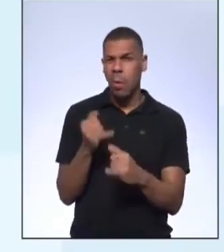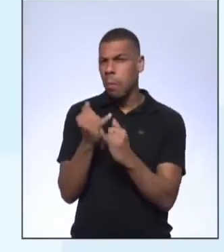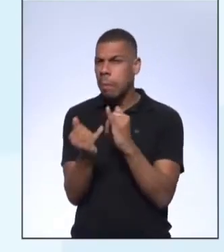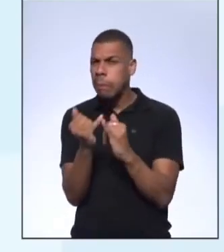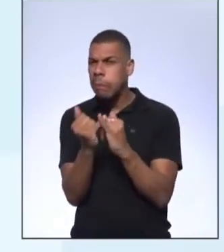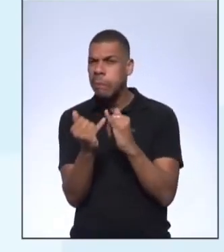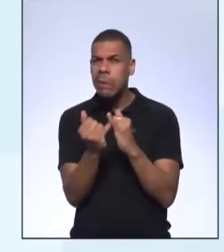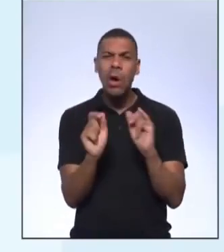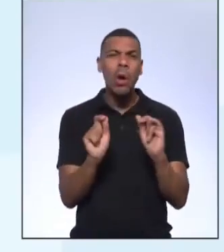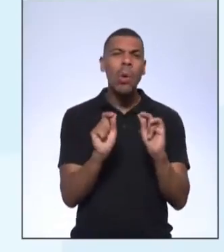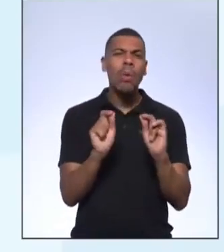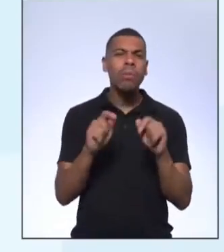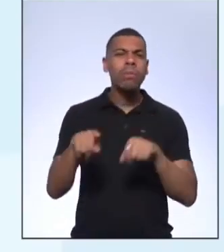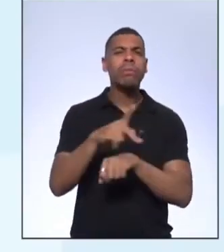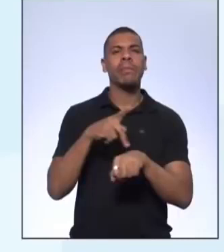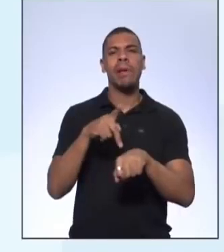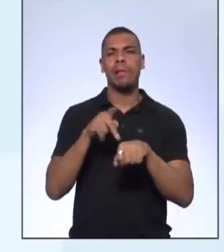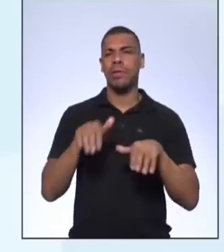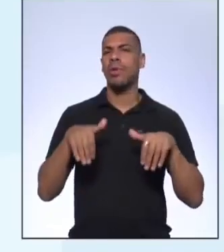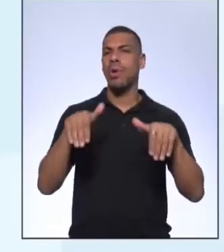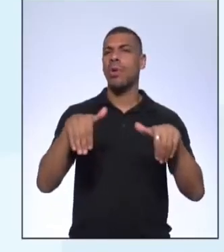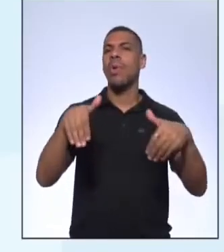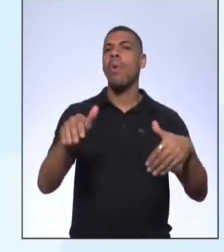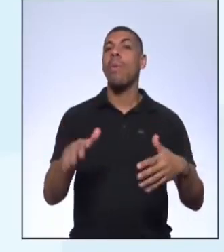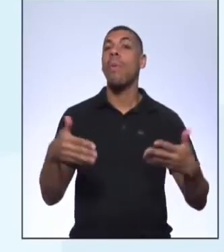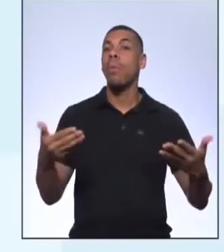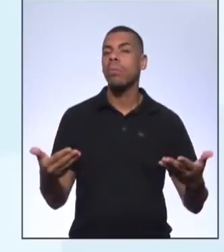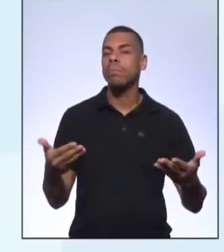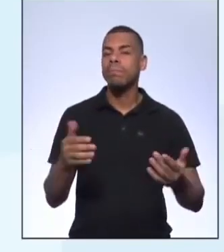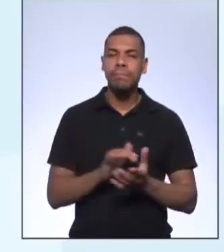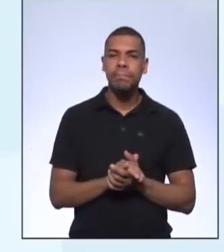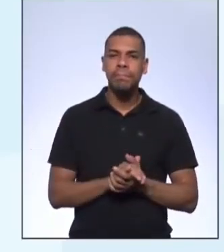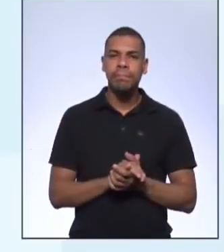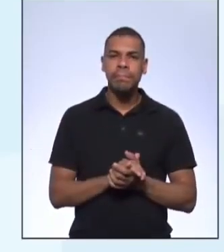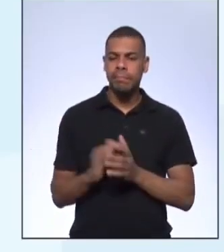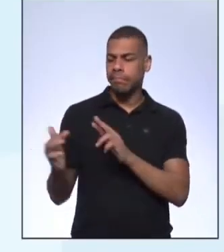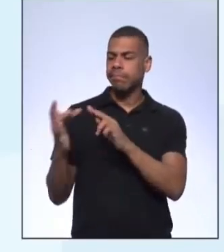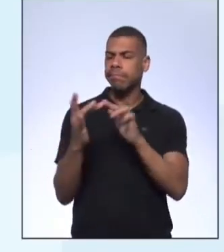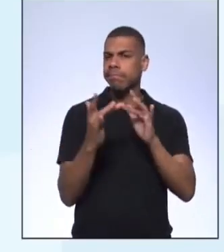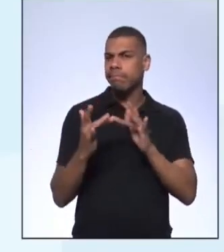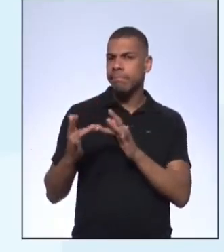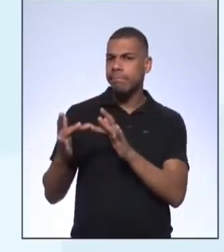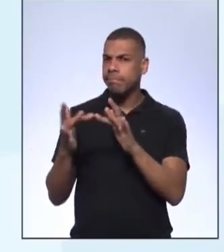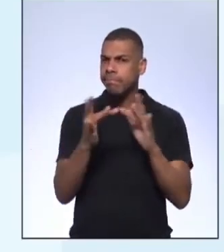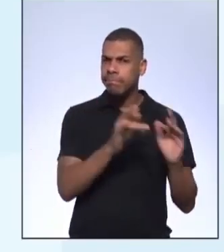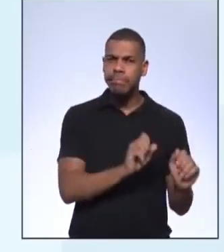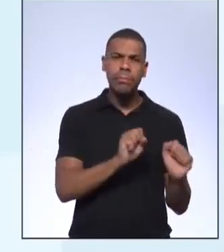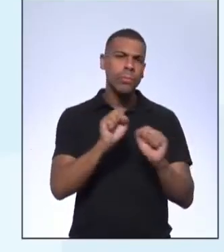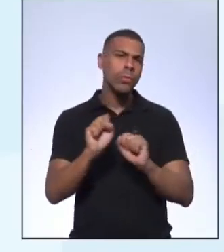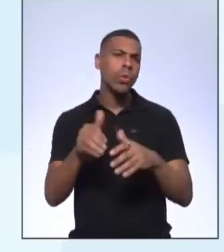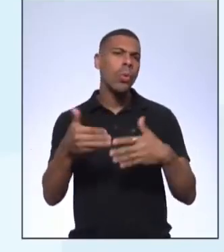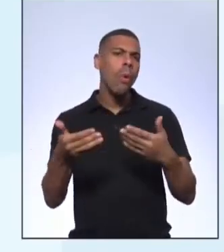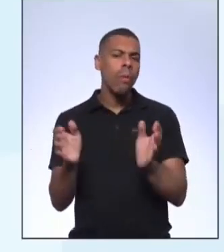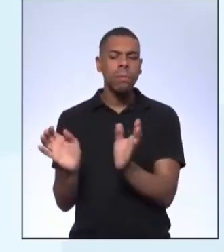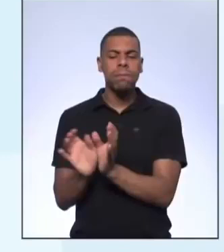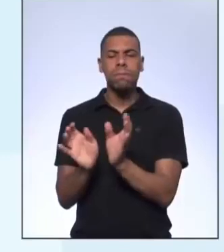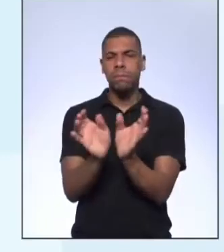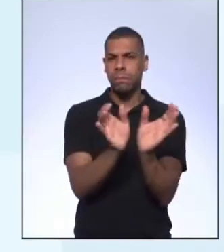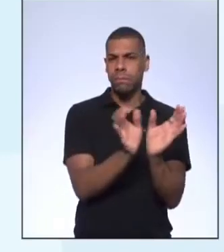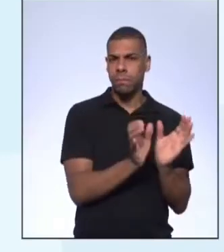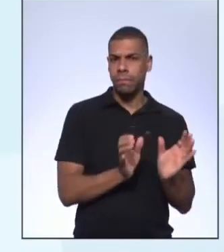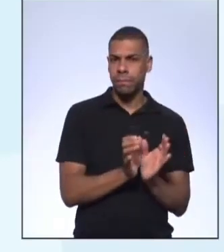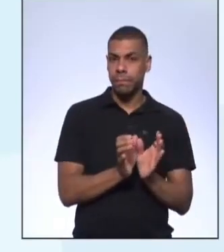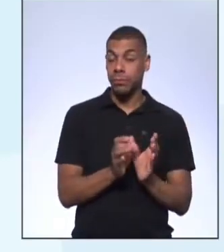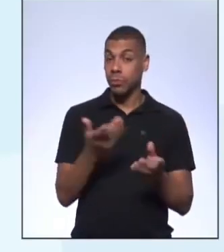ao que aconteceu na Austrália? Qual? As relações de poder envolveram quais grupos? Então, a